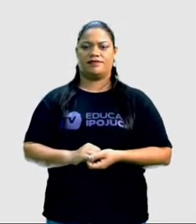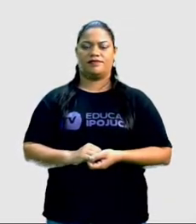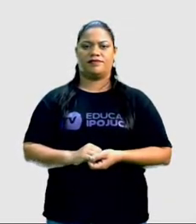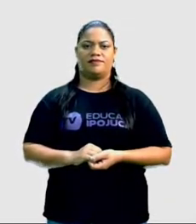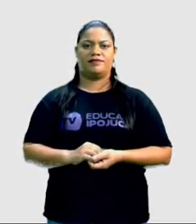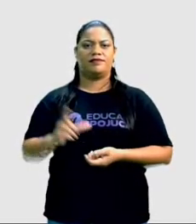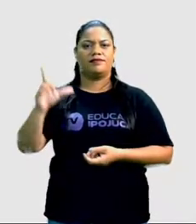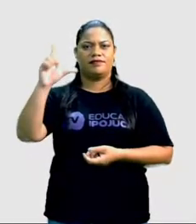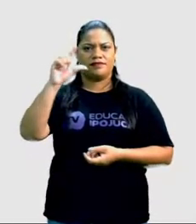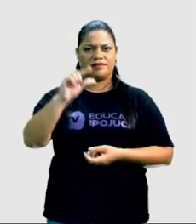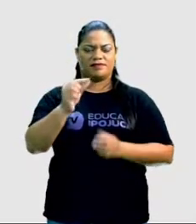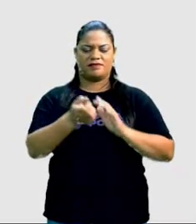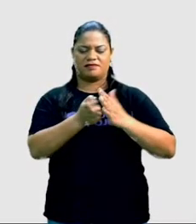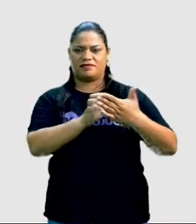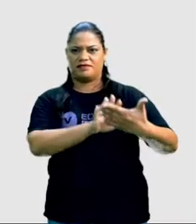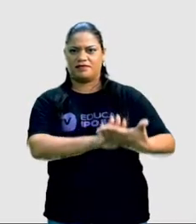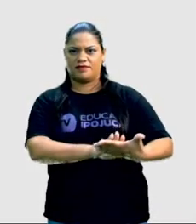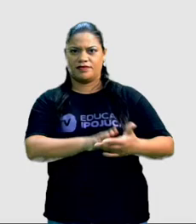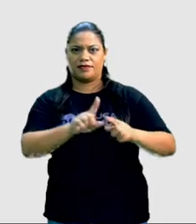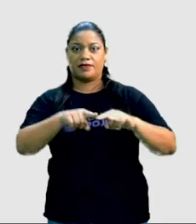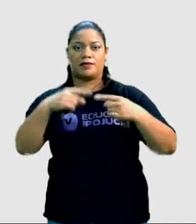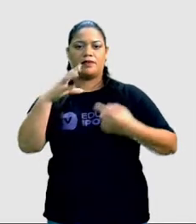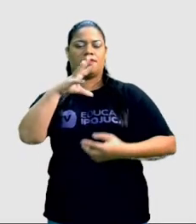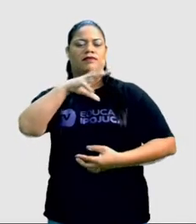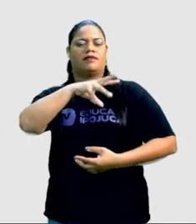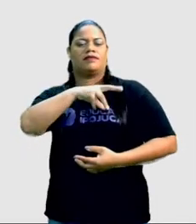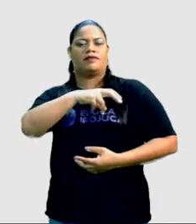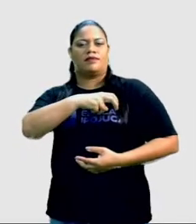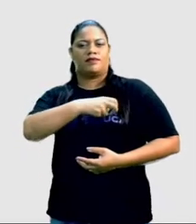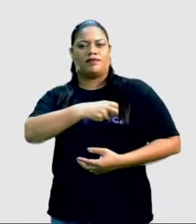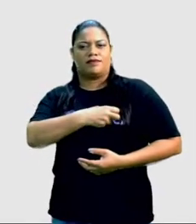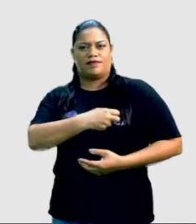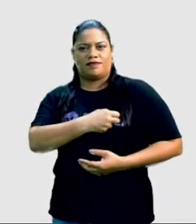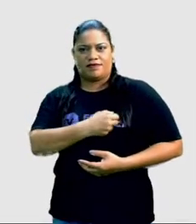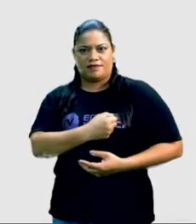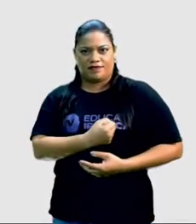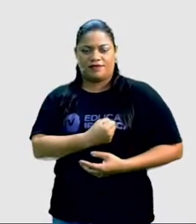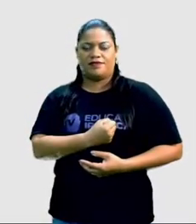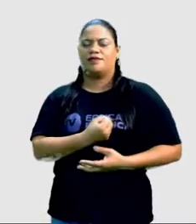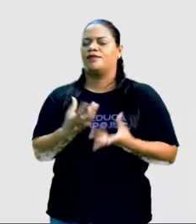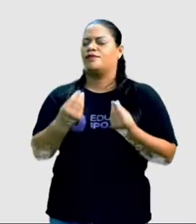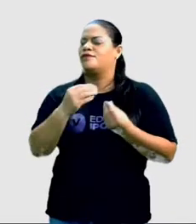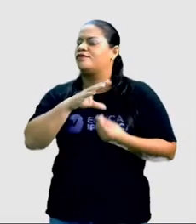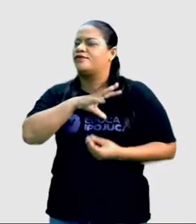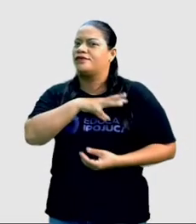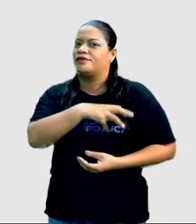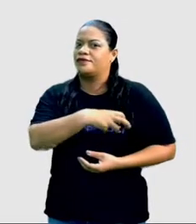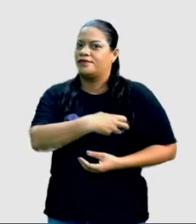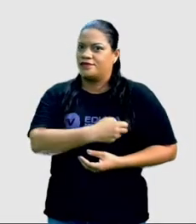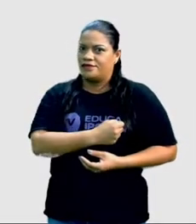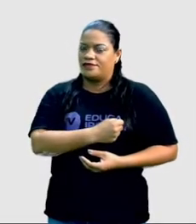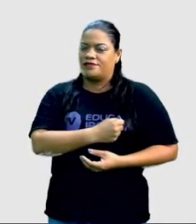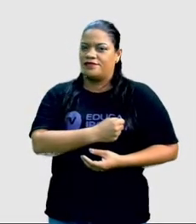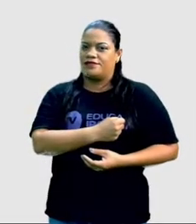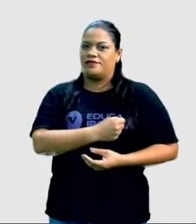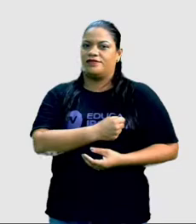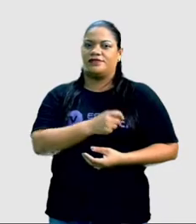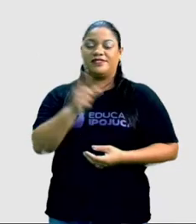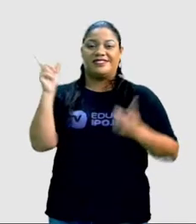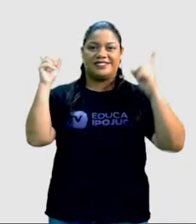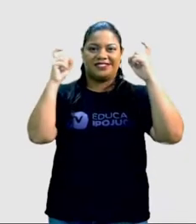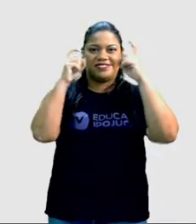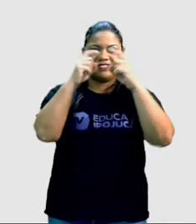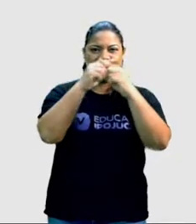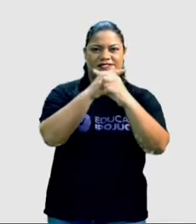Seja menos preconceito, seja mais amor. Seja amor, seja muito amor. E se mesmo assim for